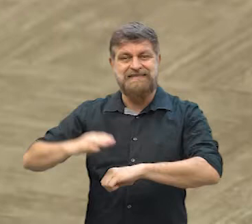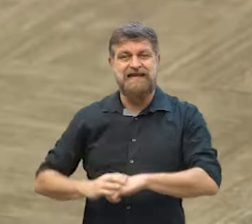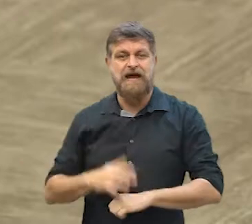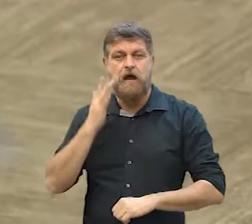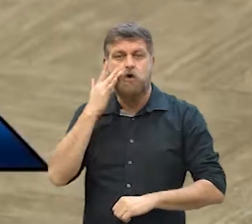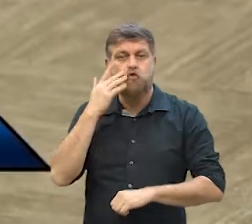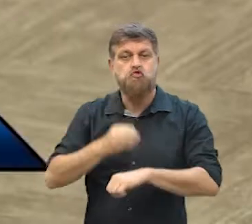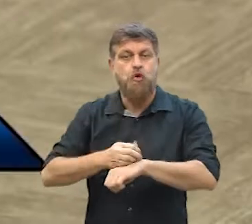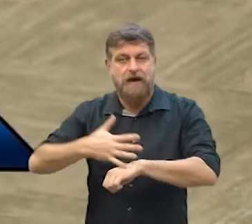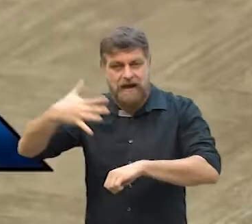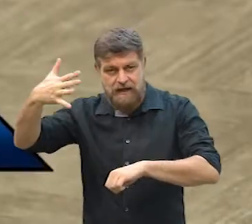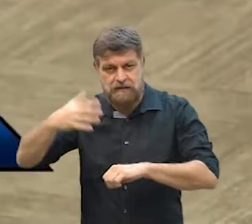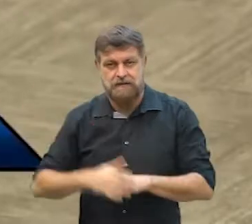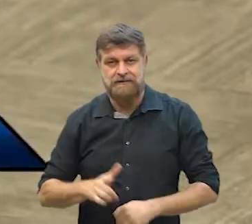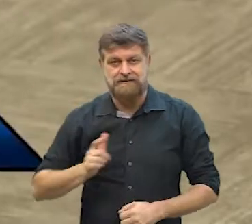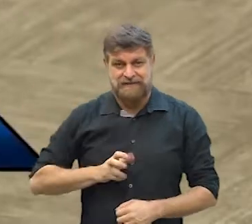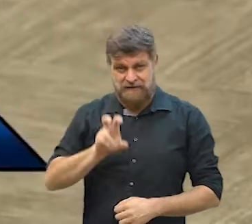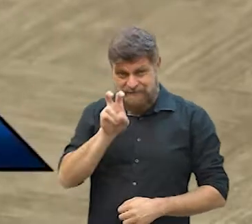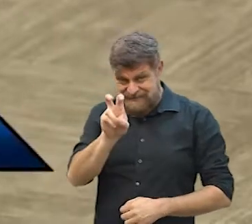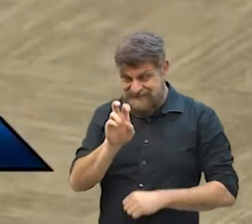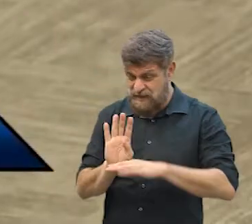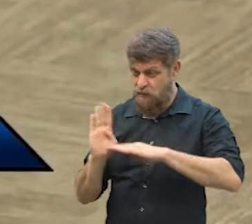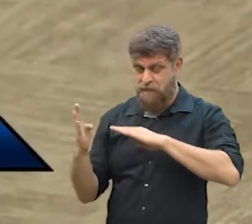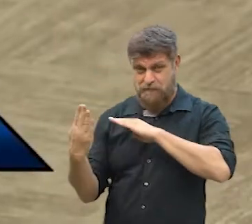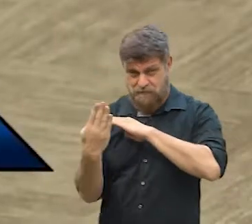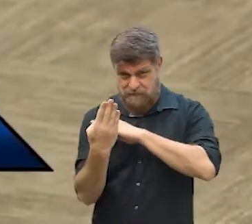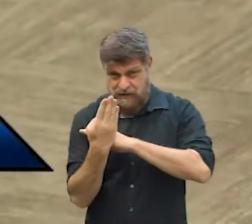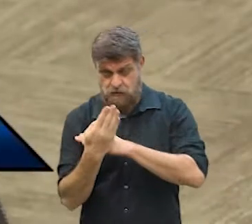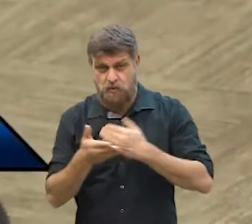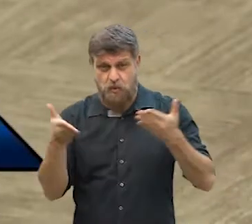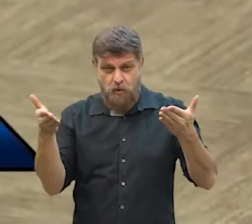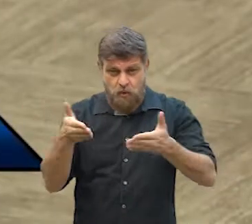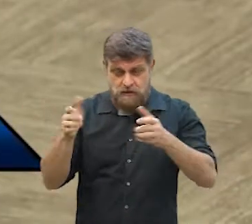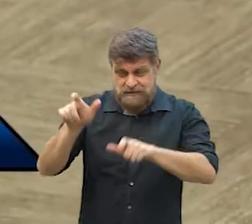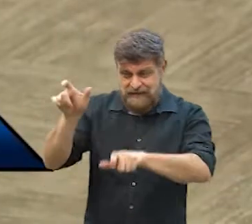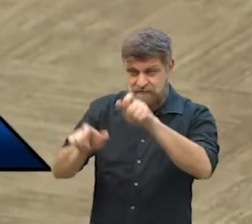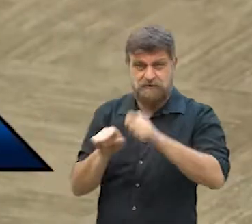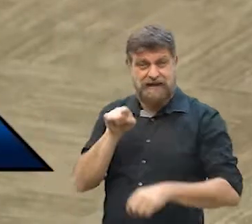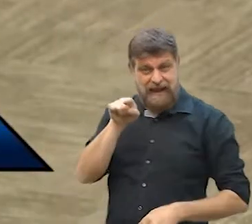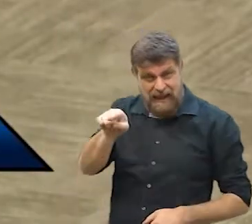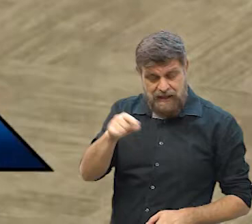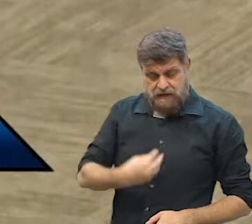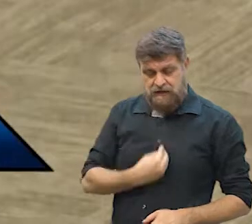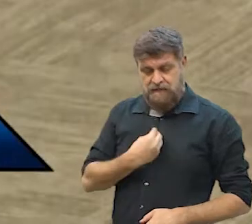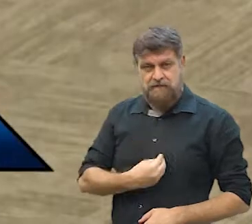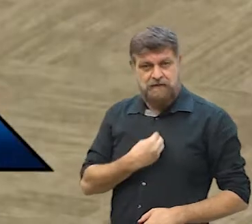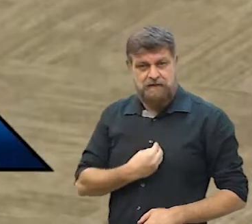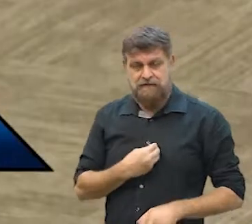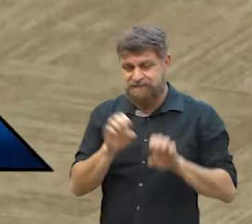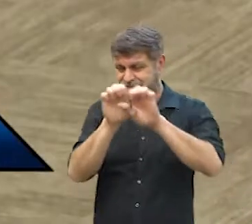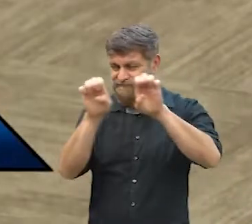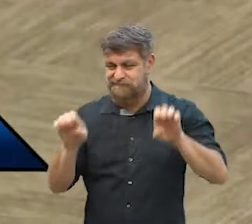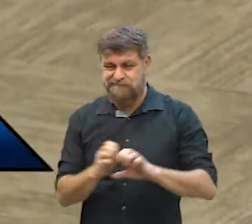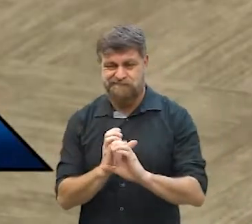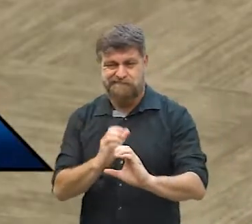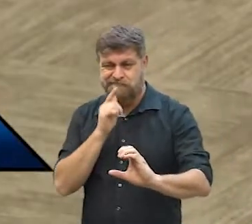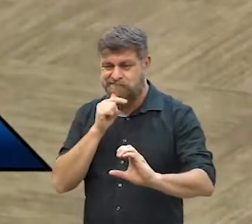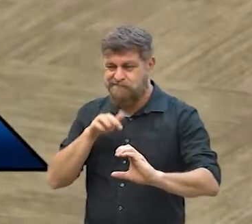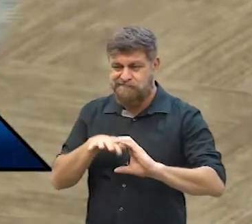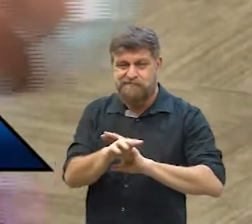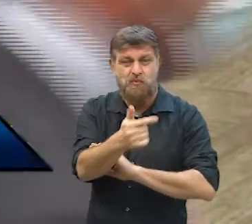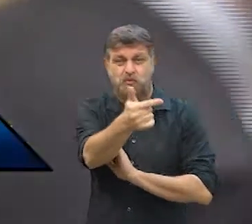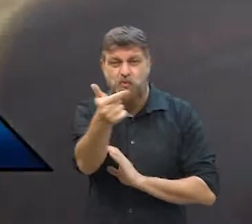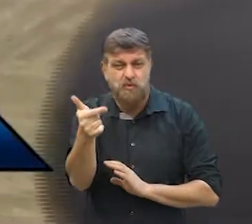com os bairros hoje que margeia a Serra Dourada ação cinco ou seis bairros e hoje todas as pessoas que moram lá contém